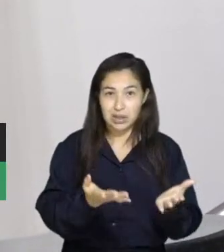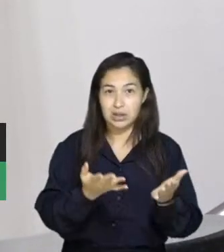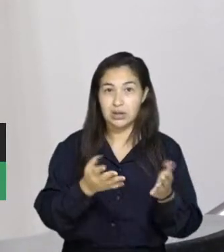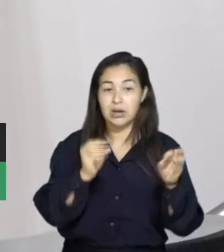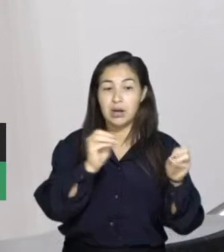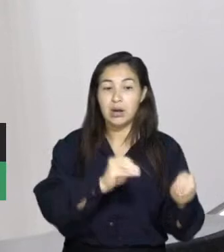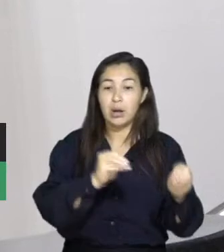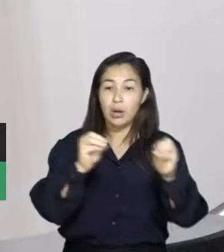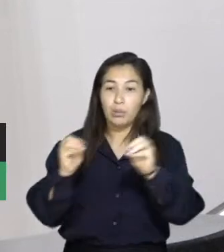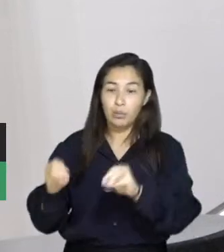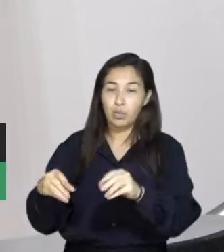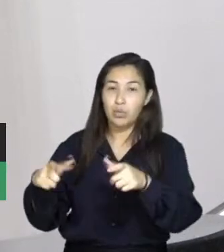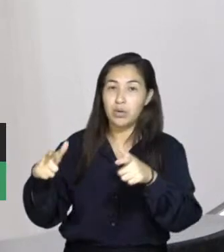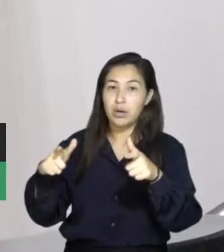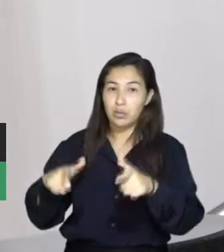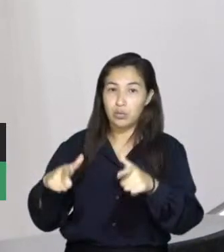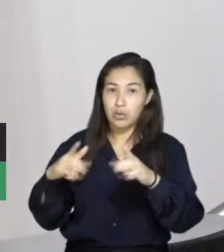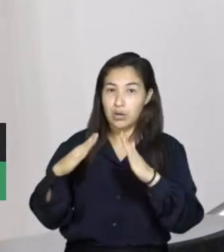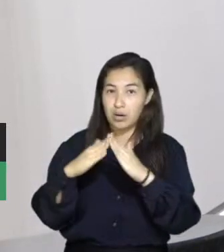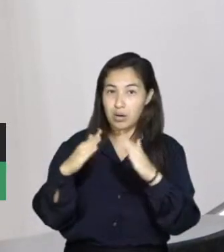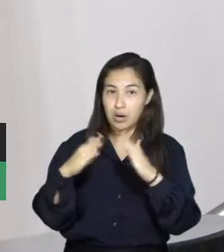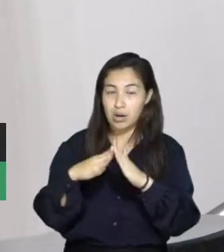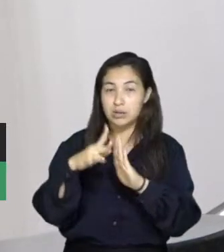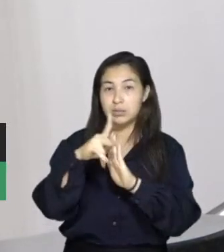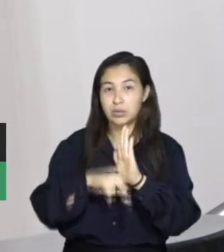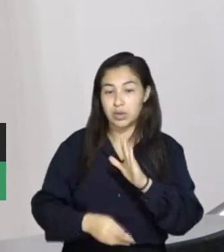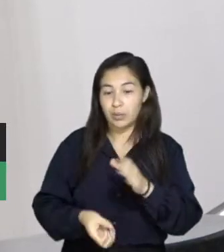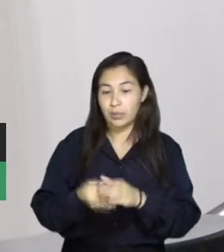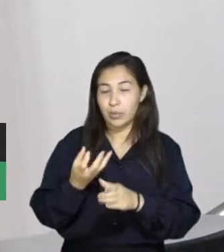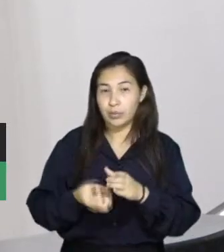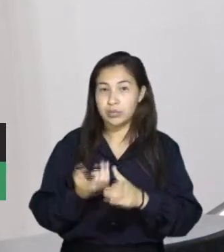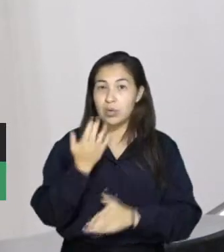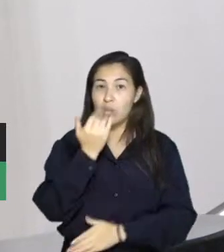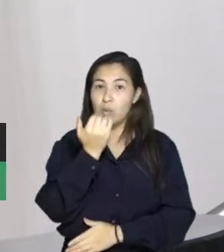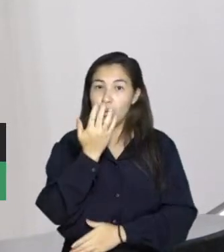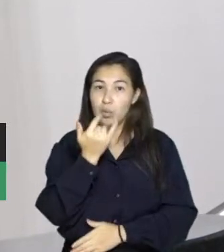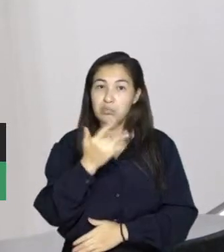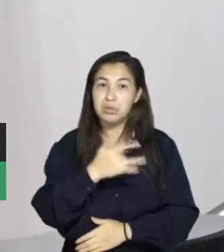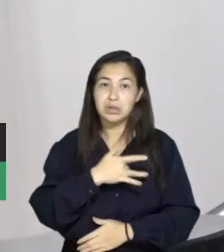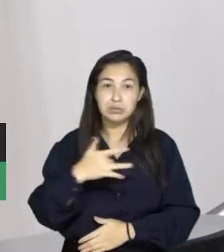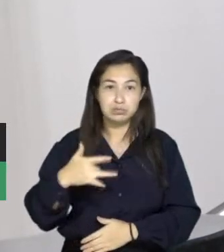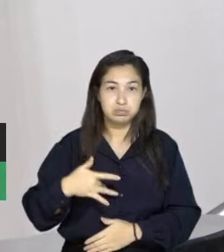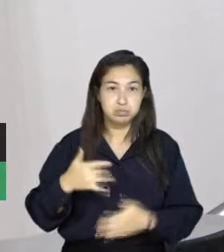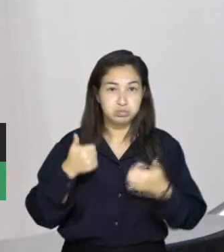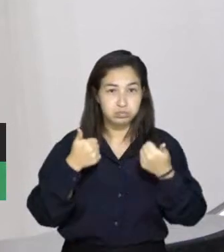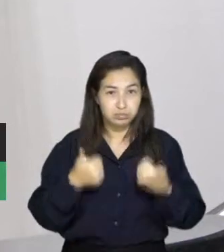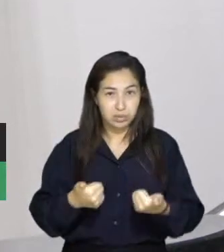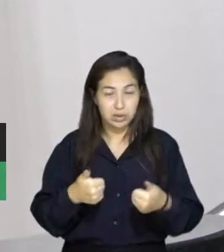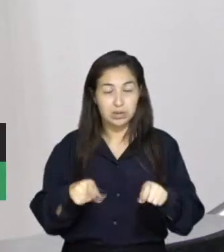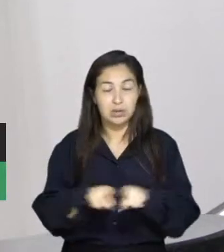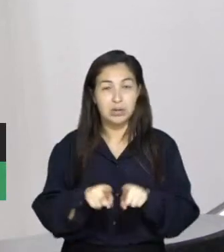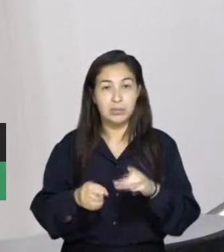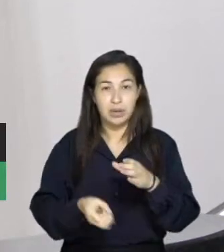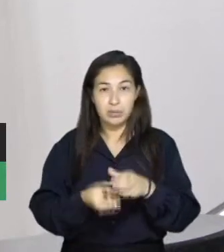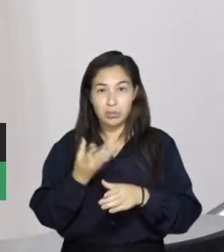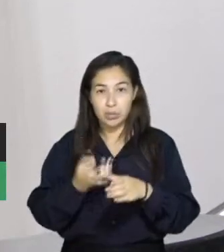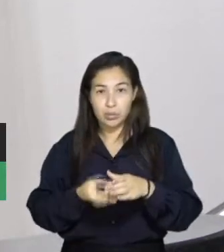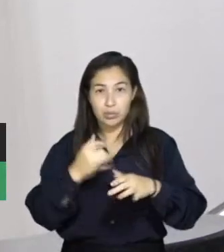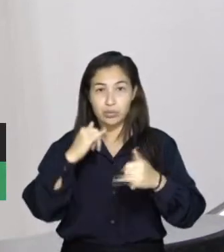coletivos, programas para produção de alimentos saudáveis e produção de energia alternativa.